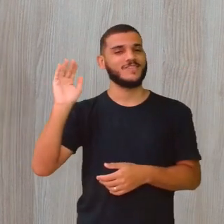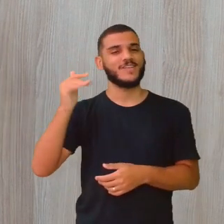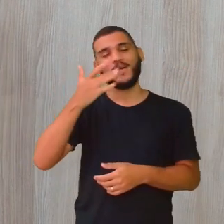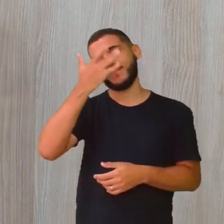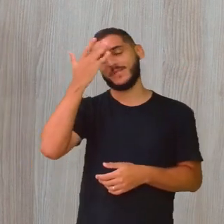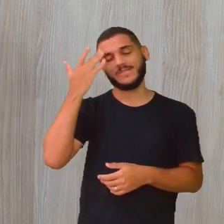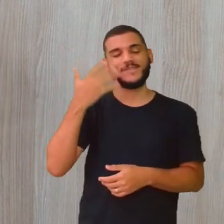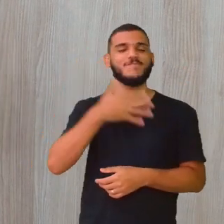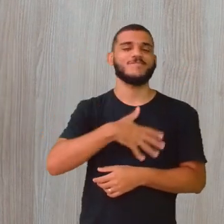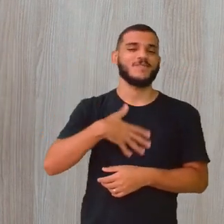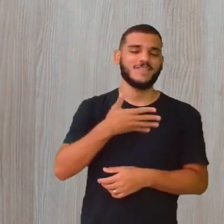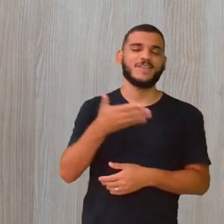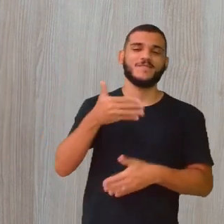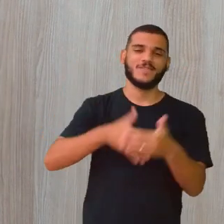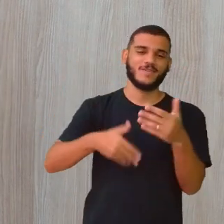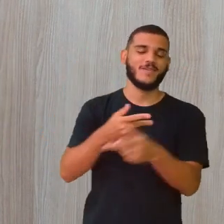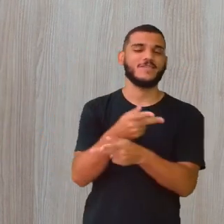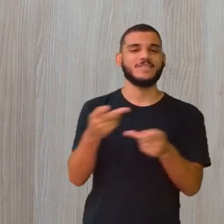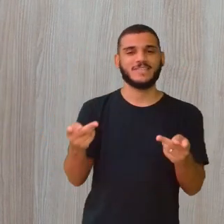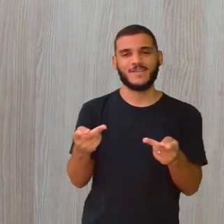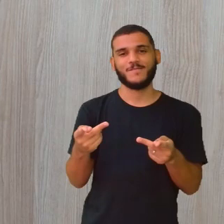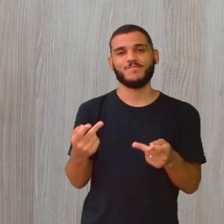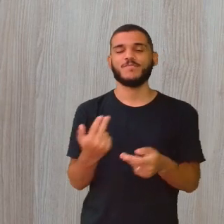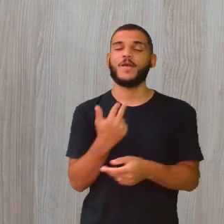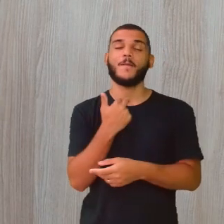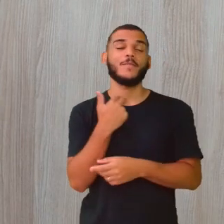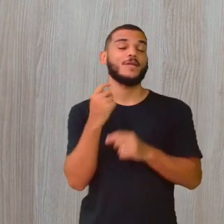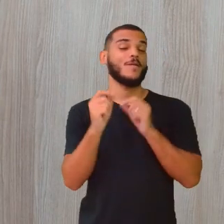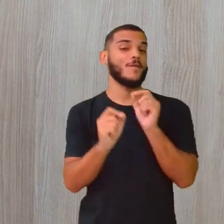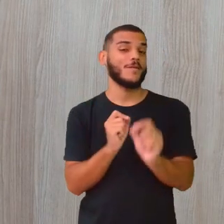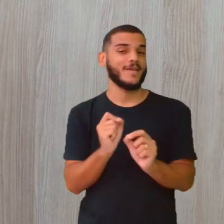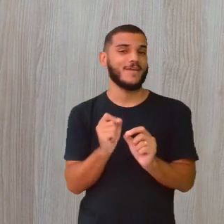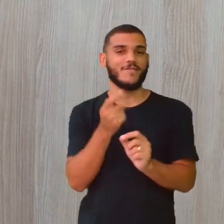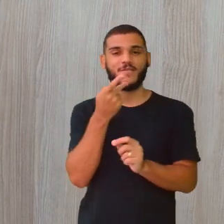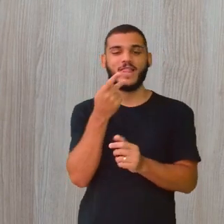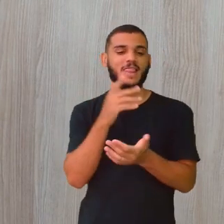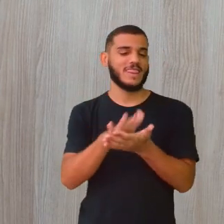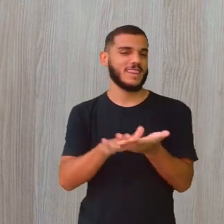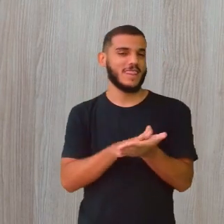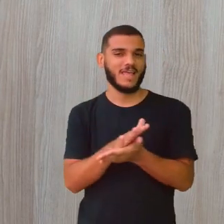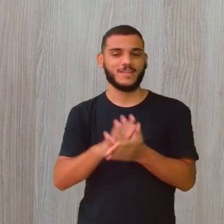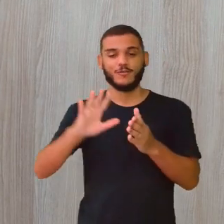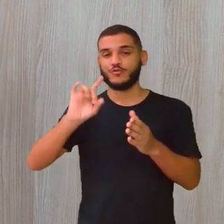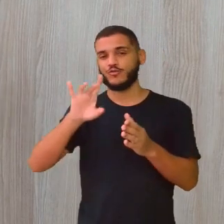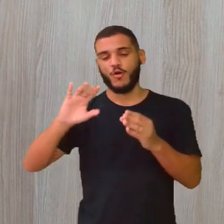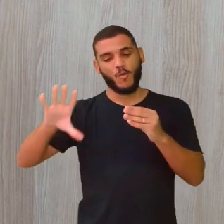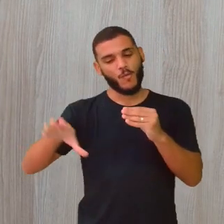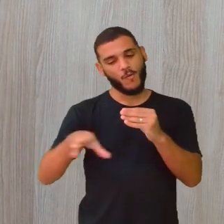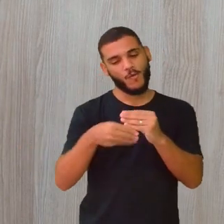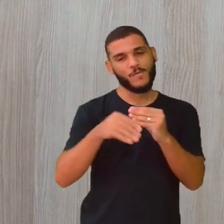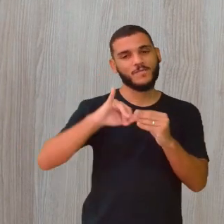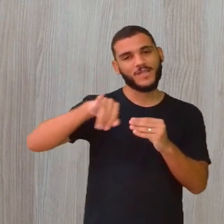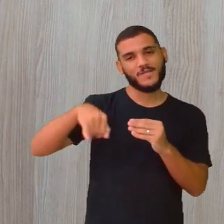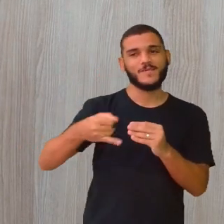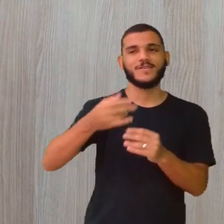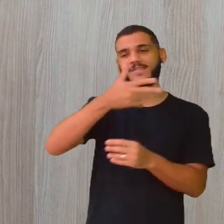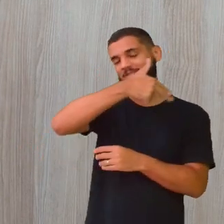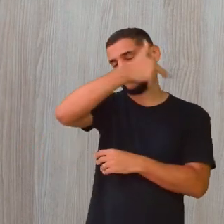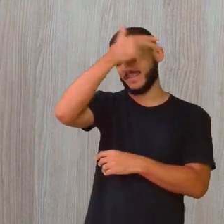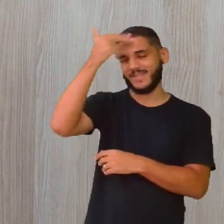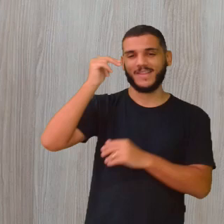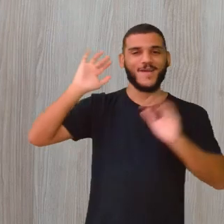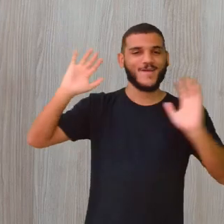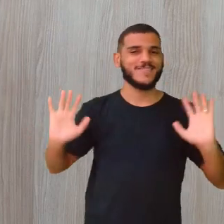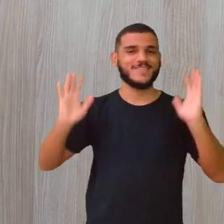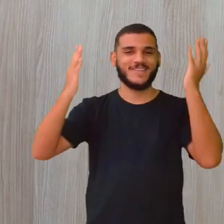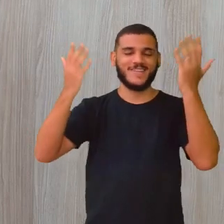Foi um prazer estar aqui. Eu não poderia dizer nada mais que a professora Adriana já não tenha dito. Aproveitem esse Natal e celebrem, certo,